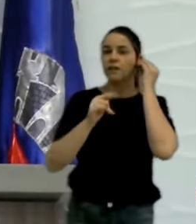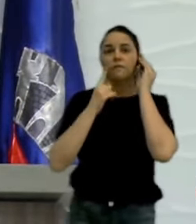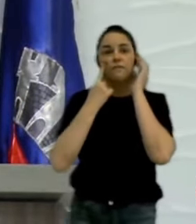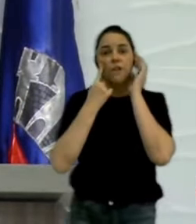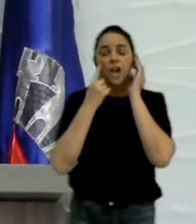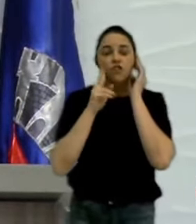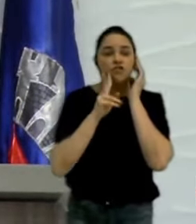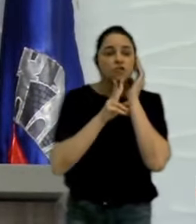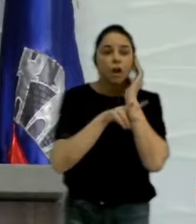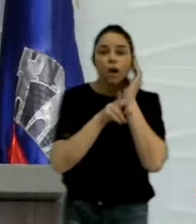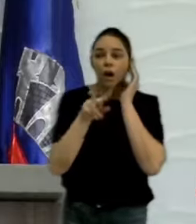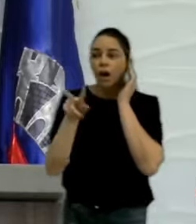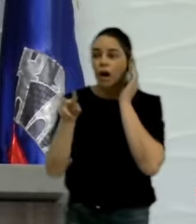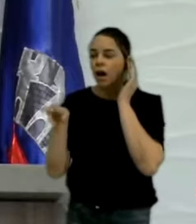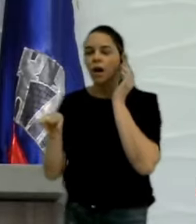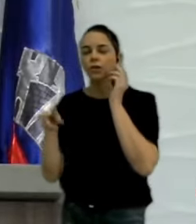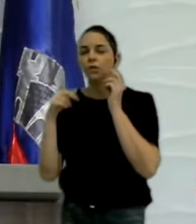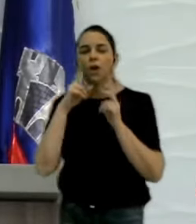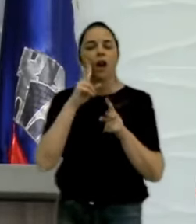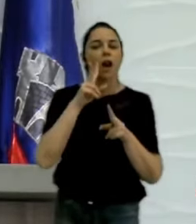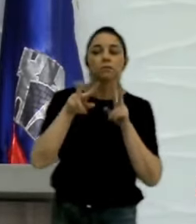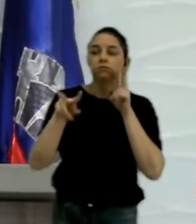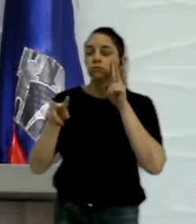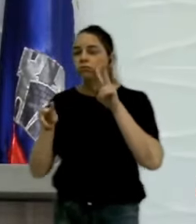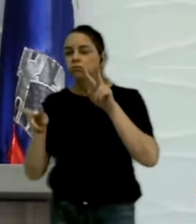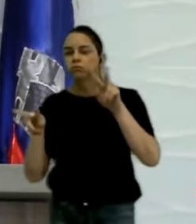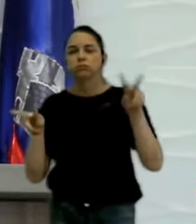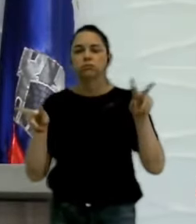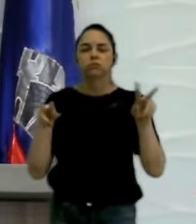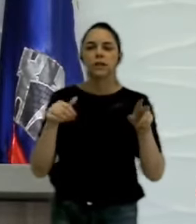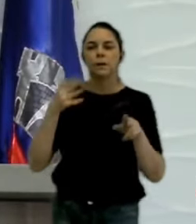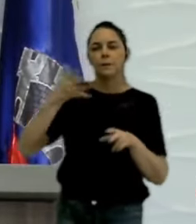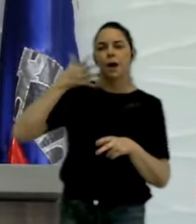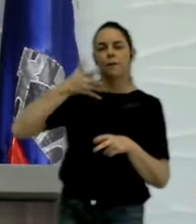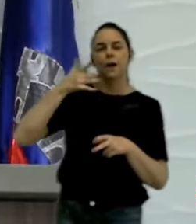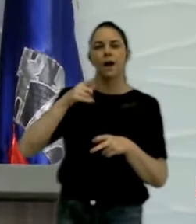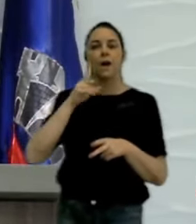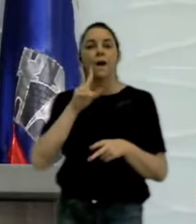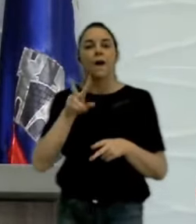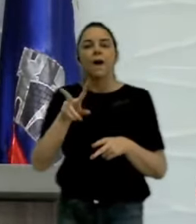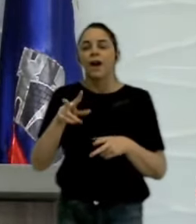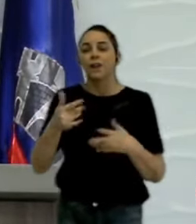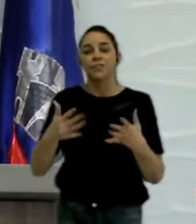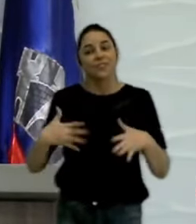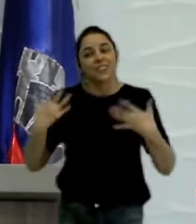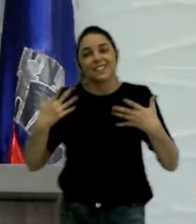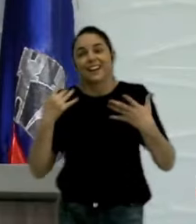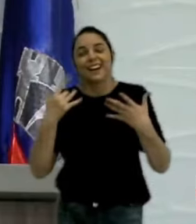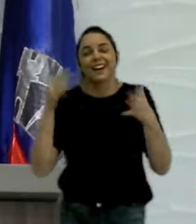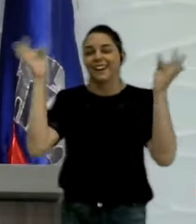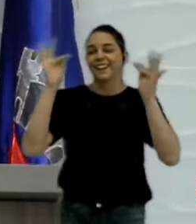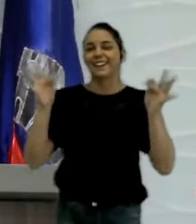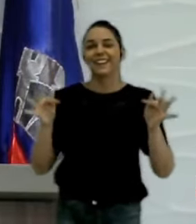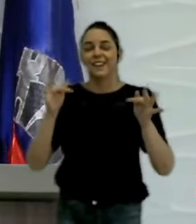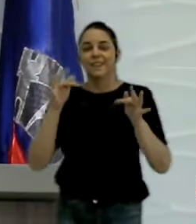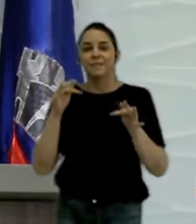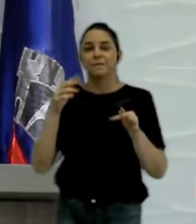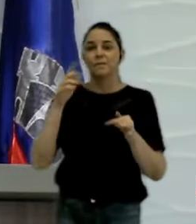olhar de cada um que está falando aqui, que vejo o olhar de felicidade, o brilho. Colega